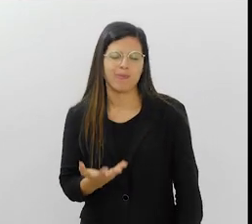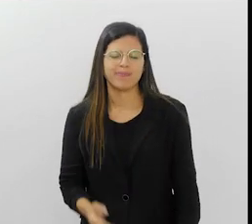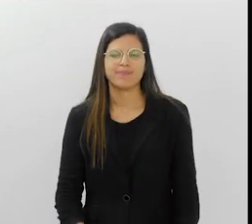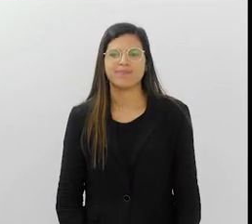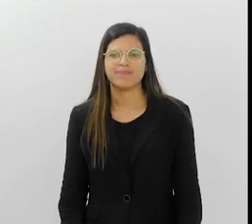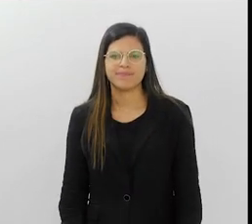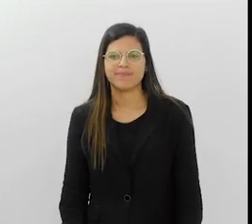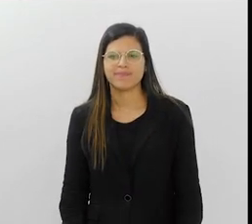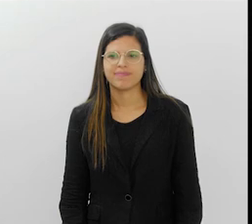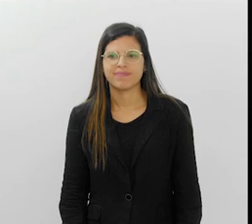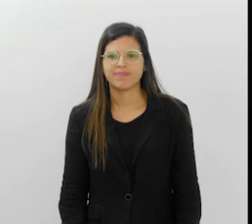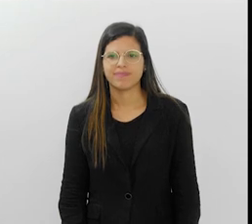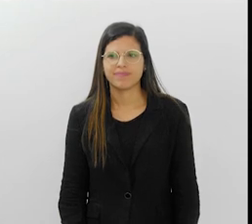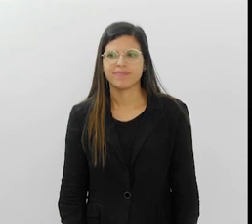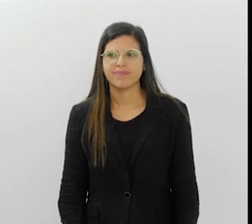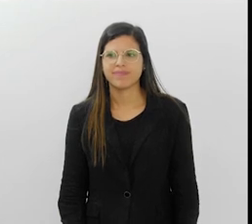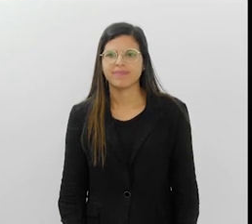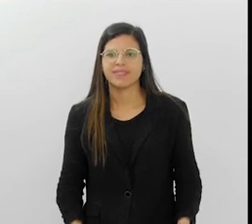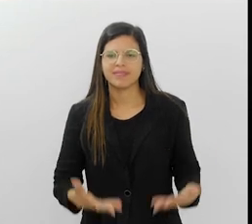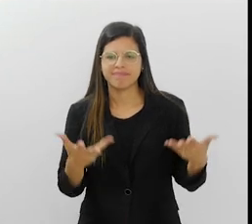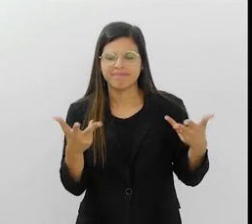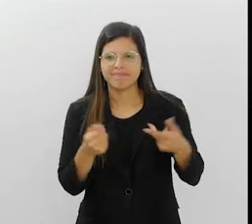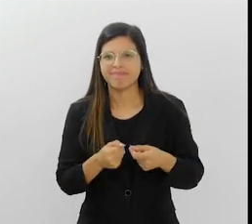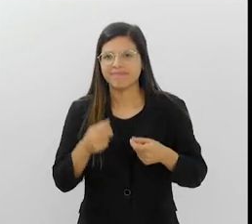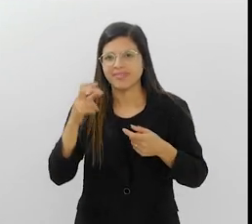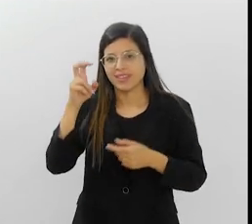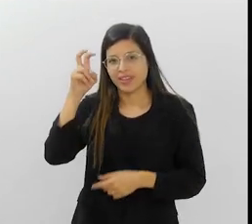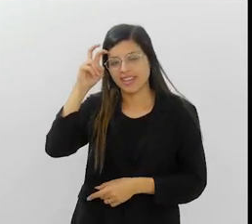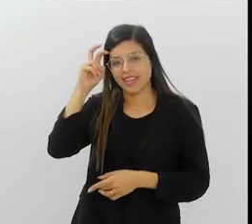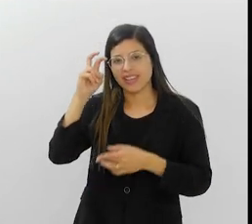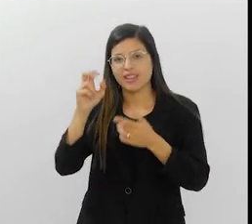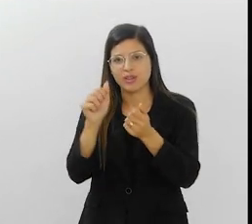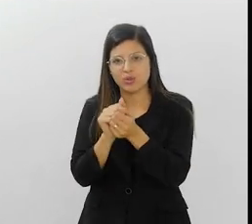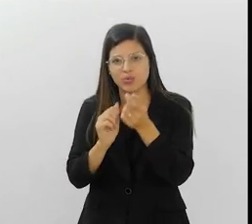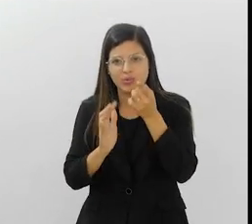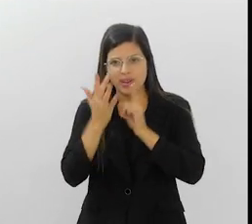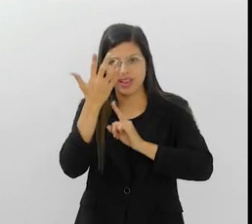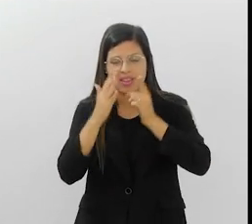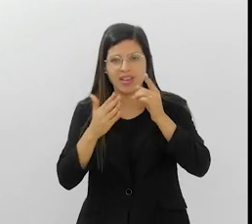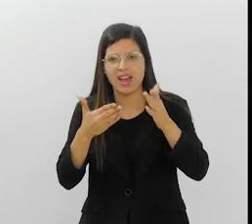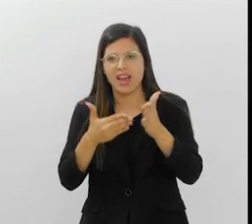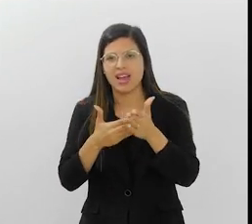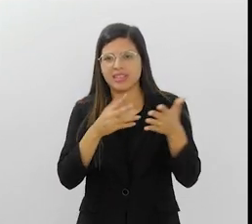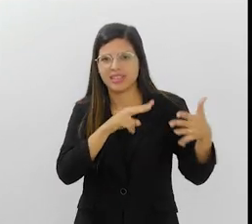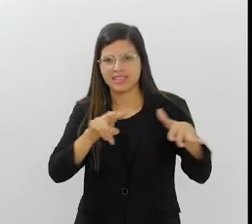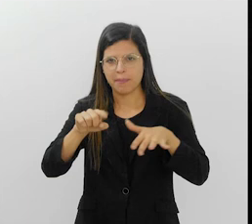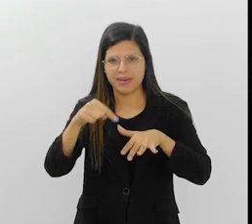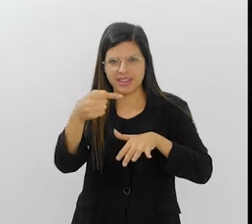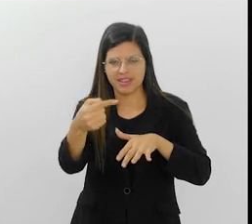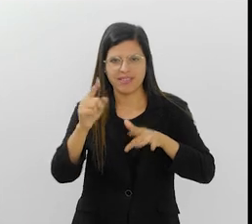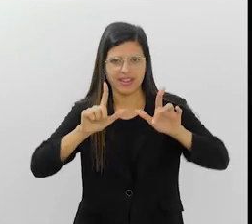pena. Valeu a pena. Maravilha. Esse foi o Quintas com Quintais e até a